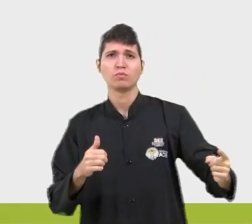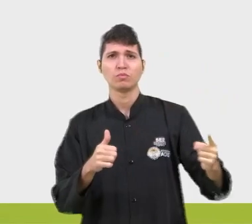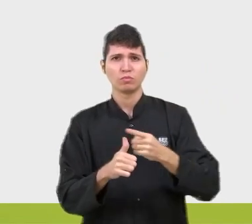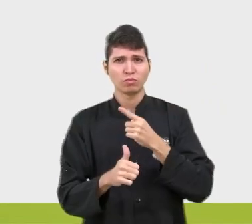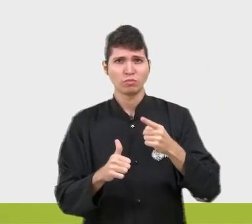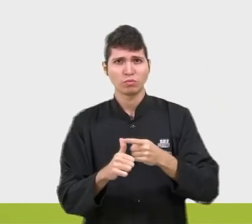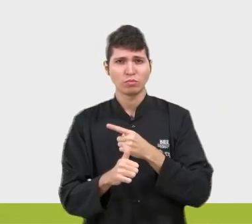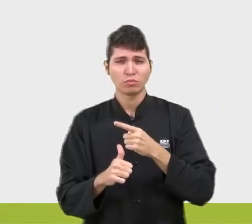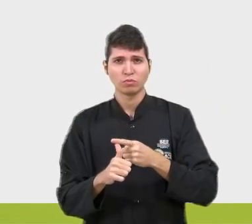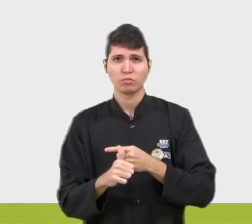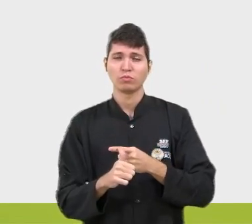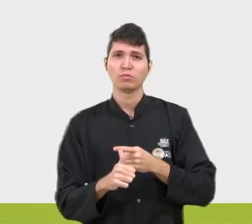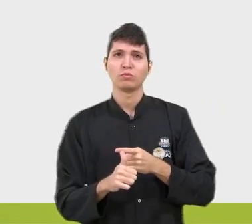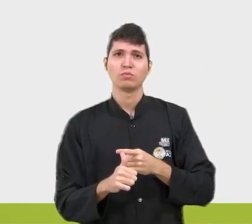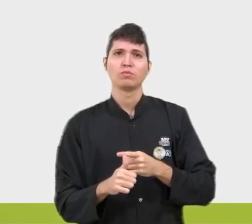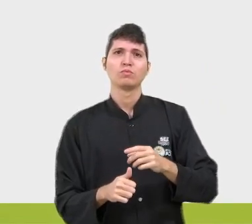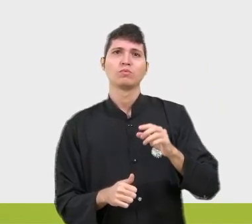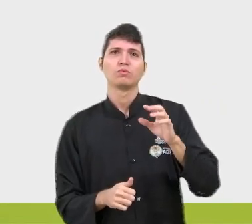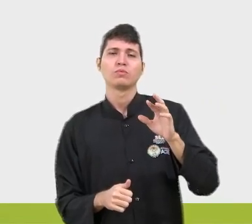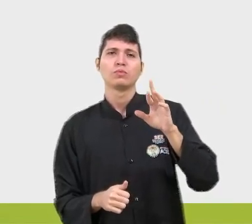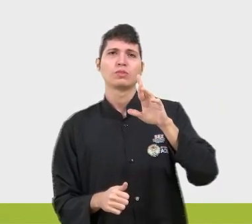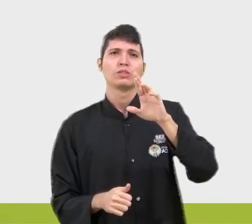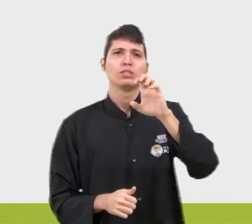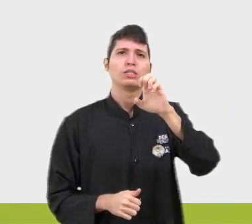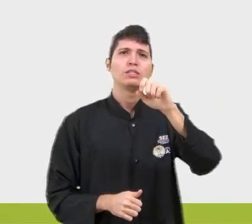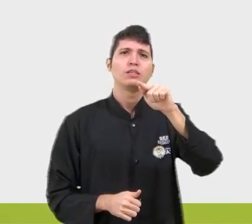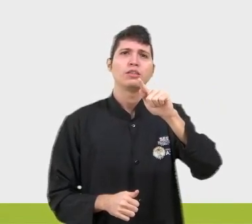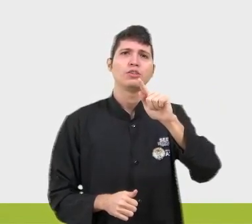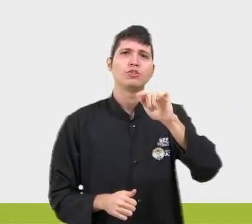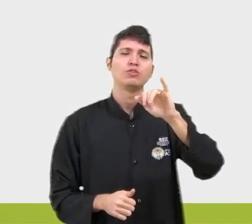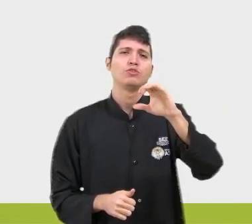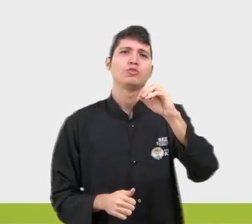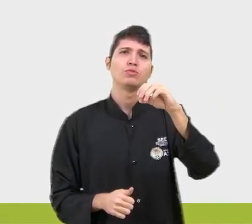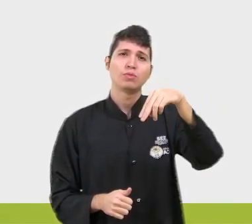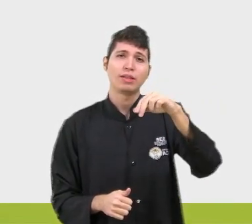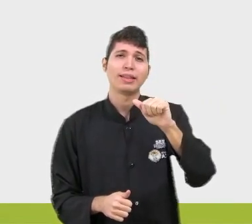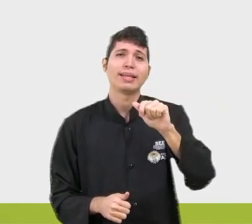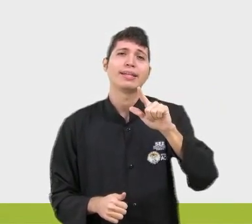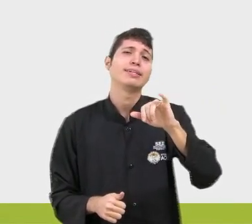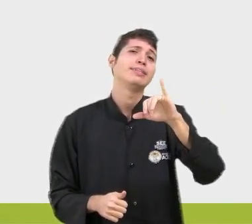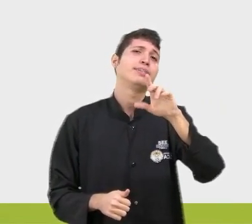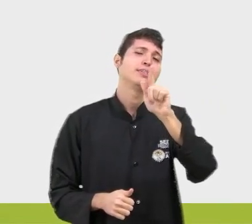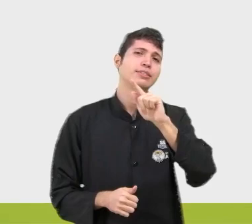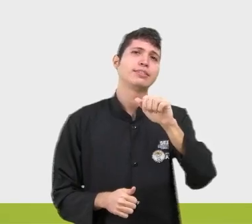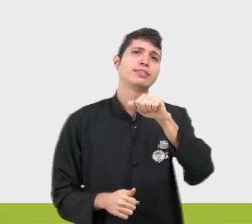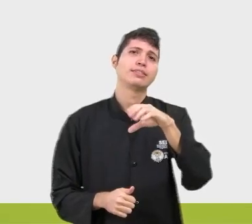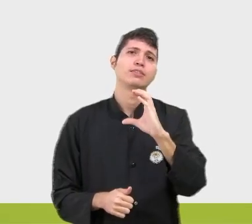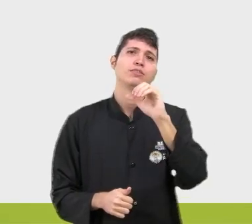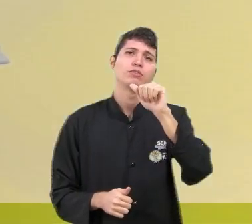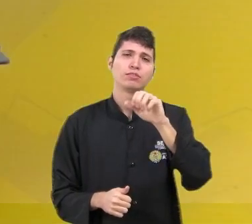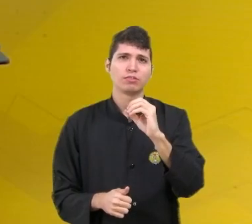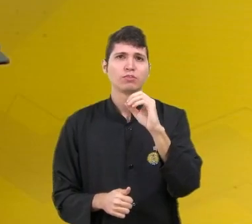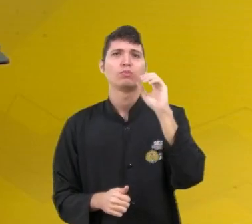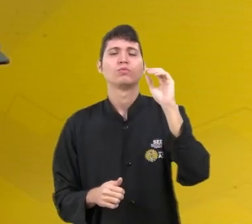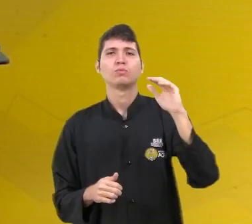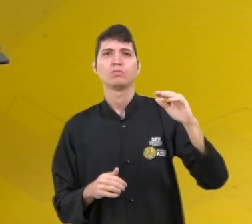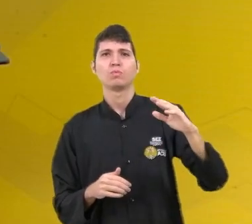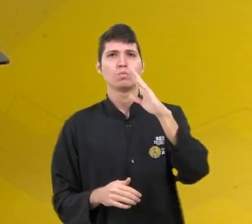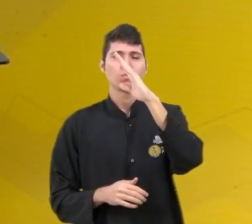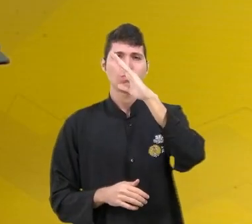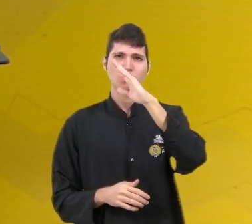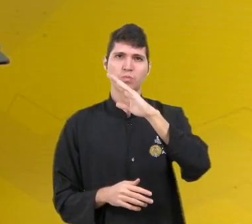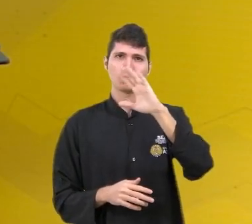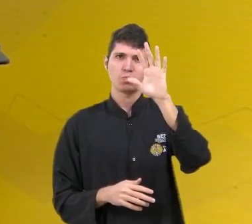é regionalizar? Tá? O que é regionalização? Então, a regionalização é um processo aí